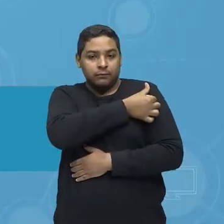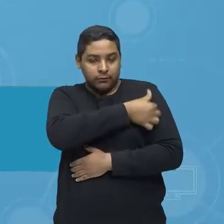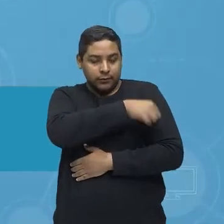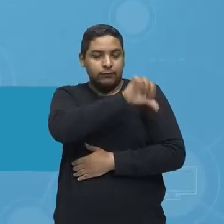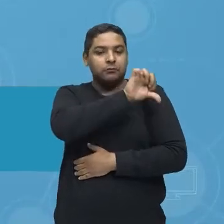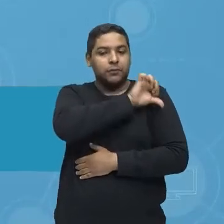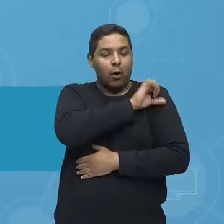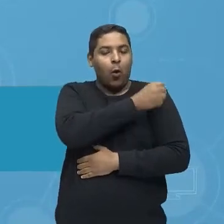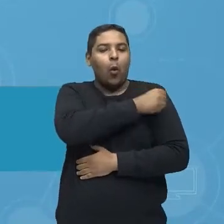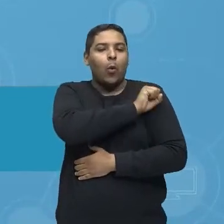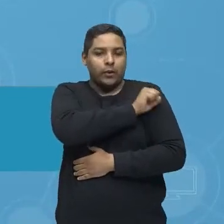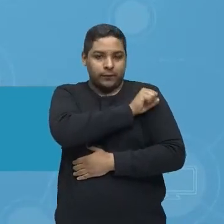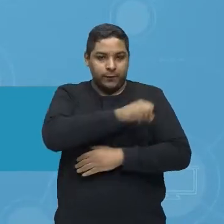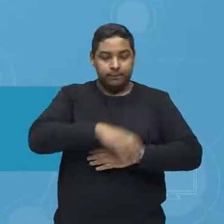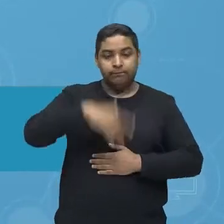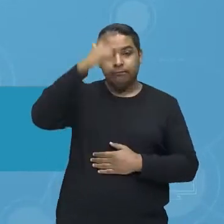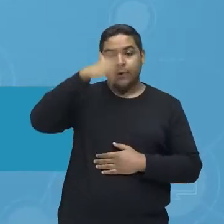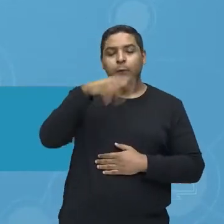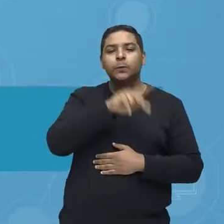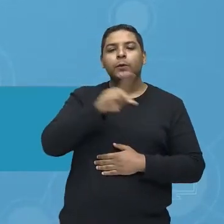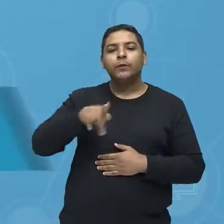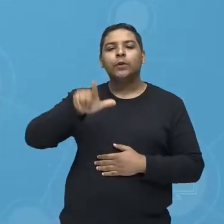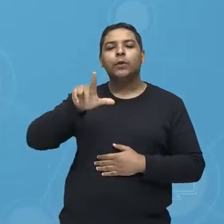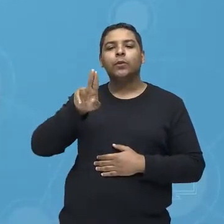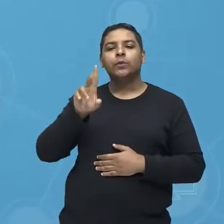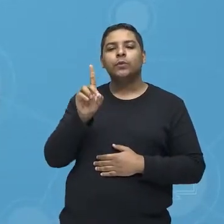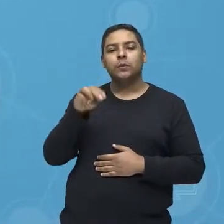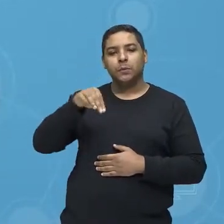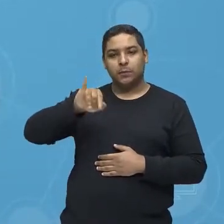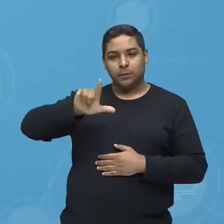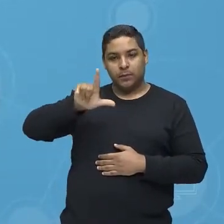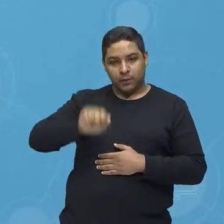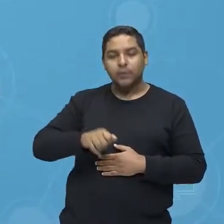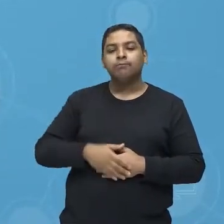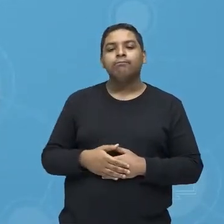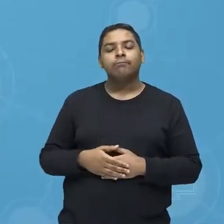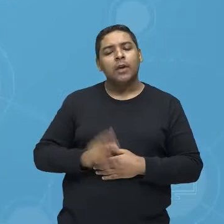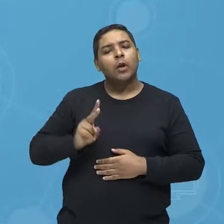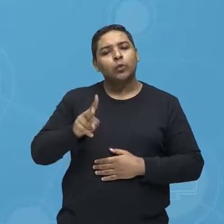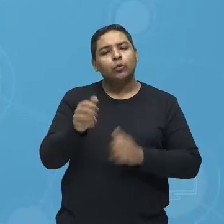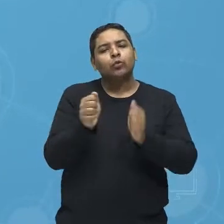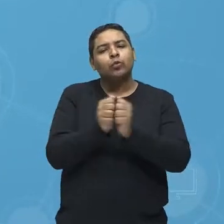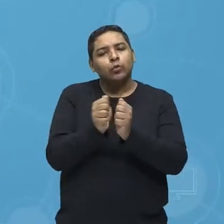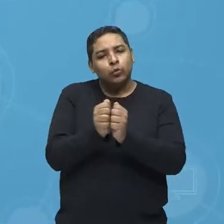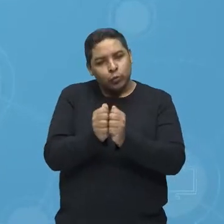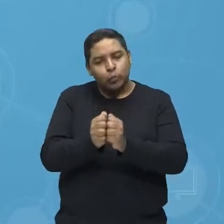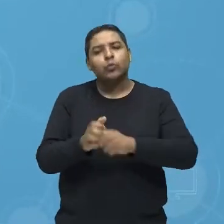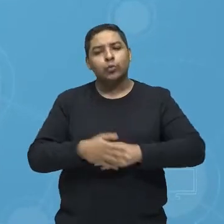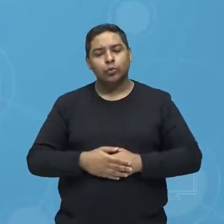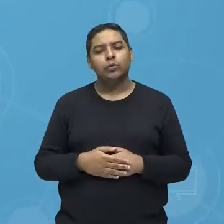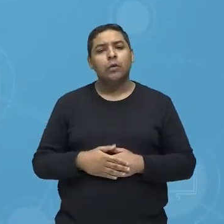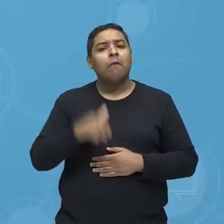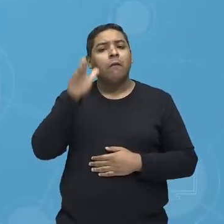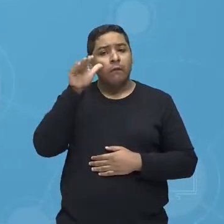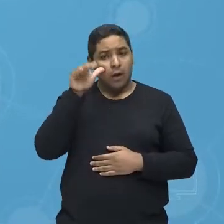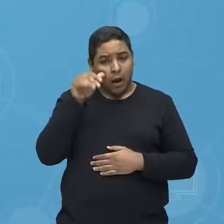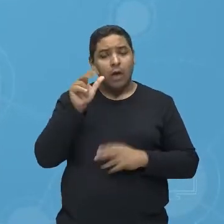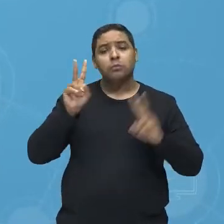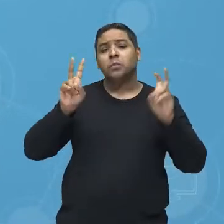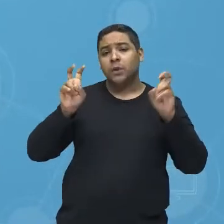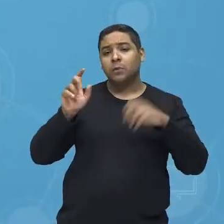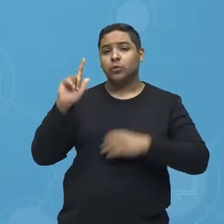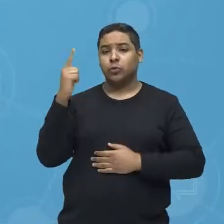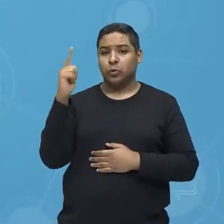8º ano. Eu sou a professora Ludmila Dutra e estarei com vocês para estudarmos e verificarmos aí alguns assuntos de